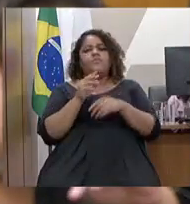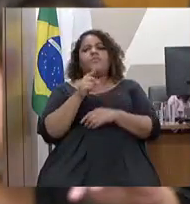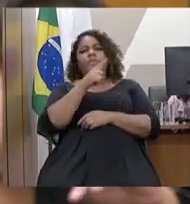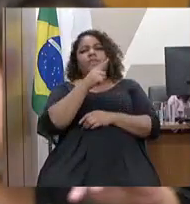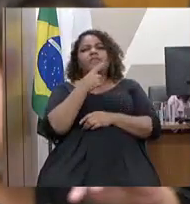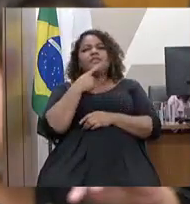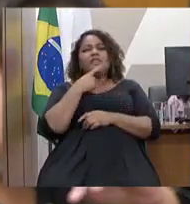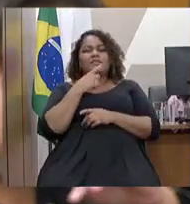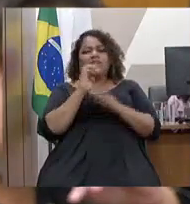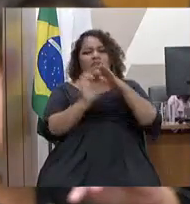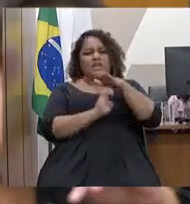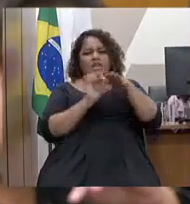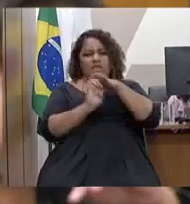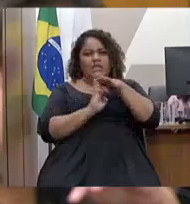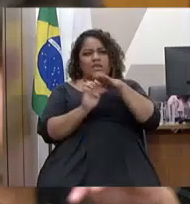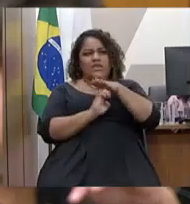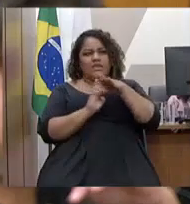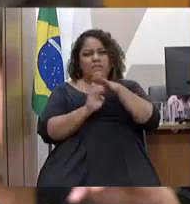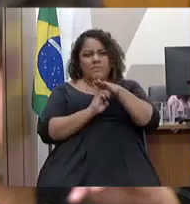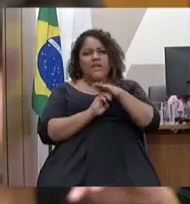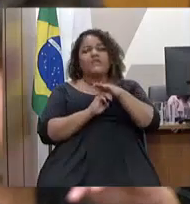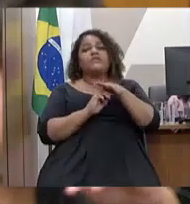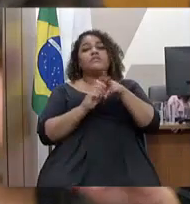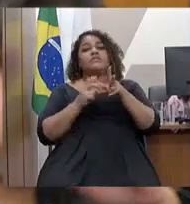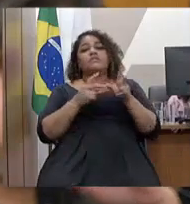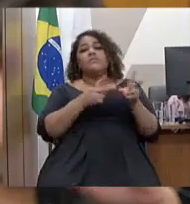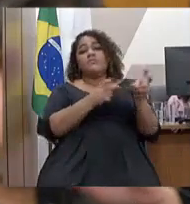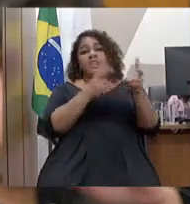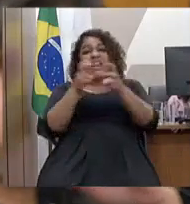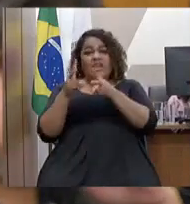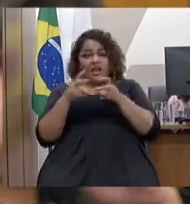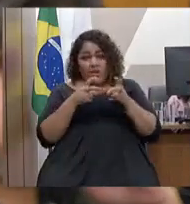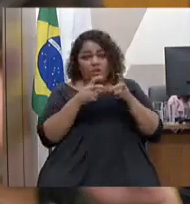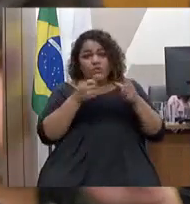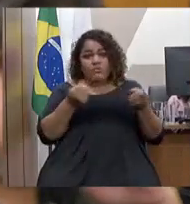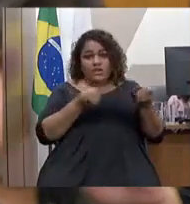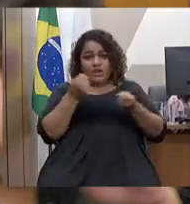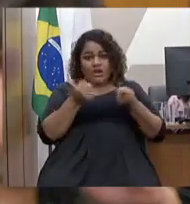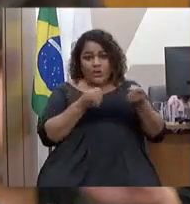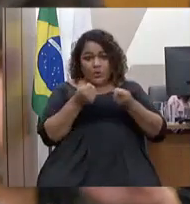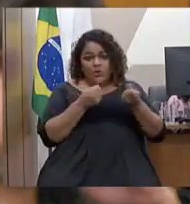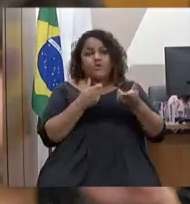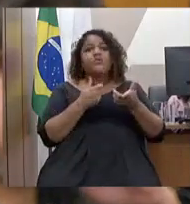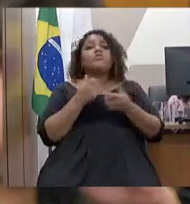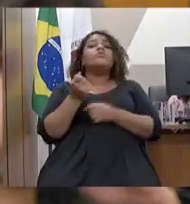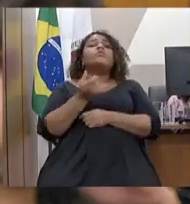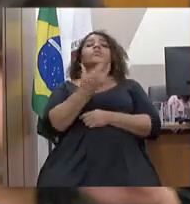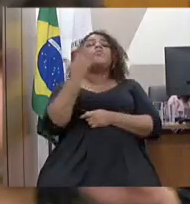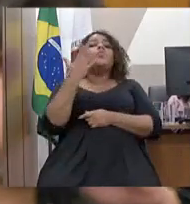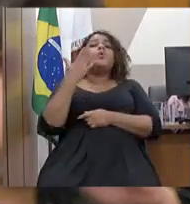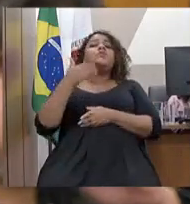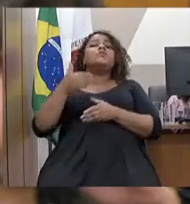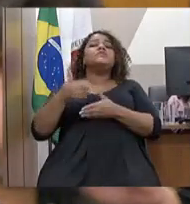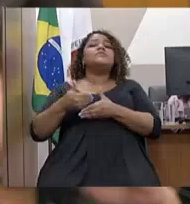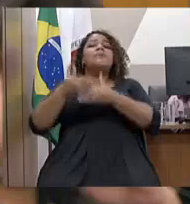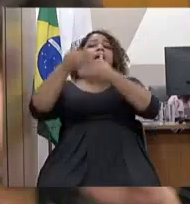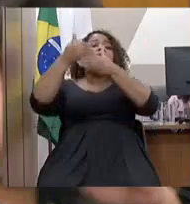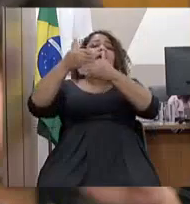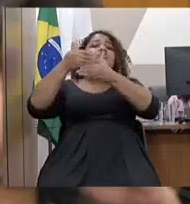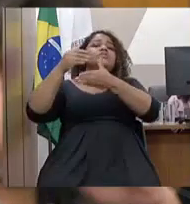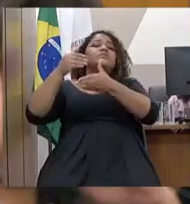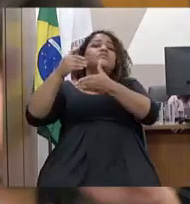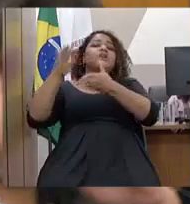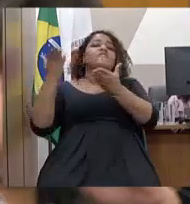mineradoras quantas barragens montante foi foi acabado aqui no Brasil poucas